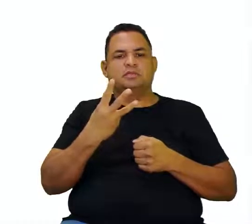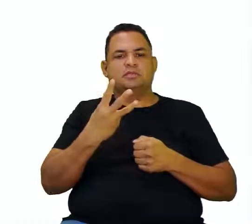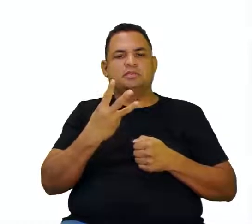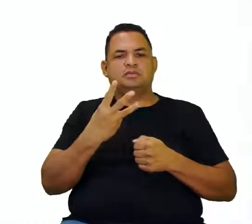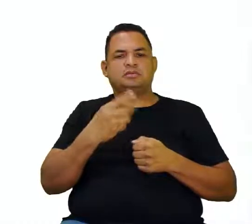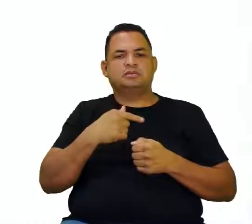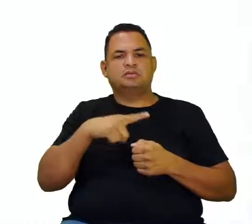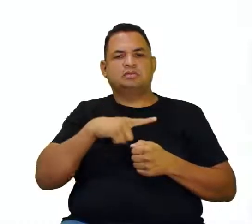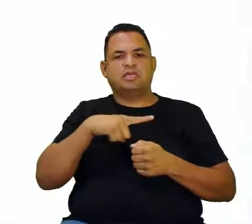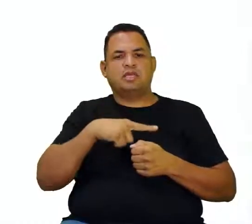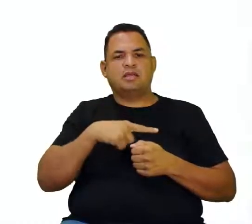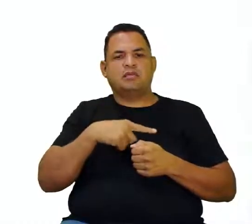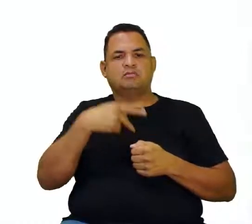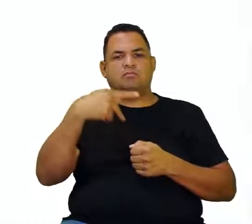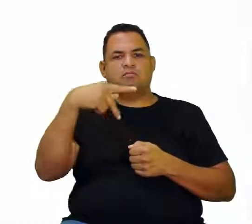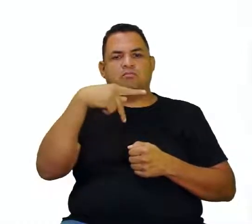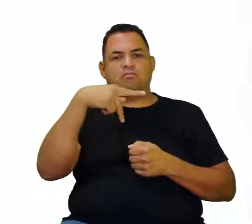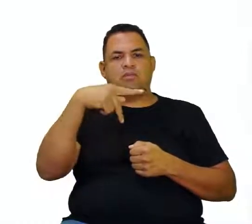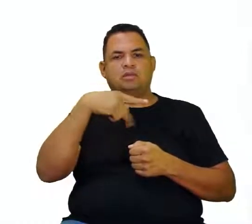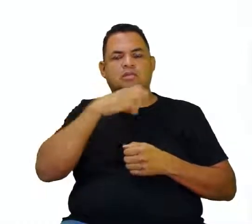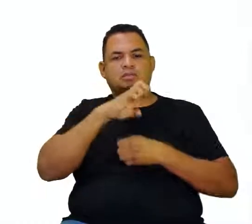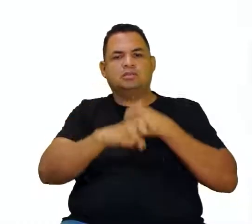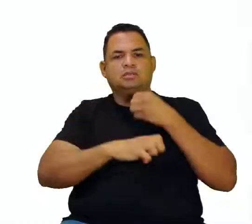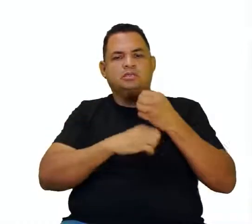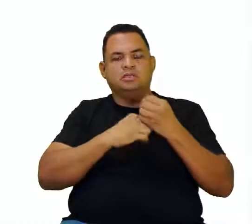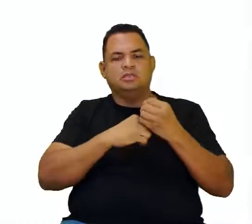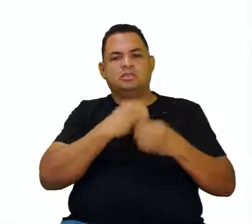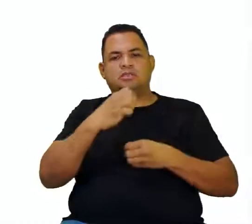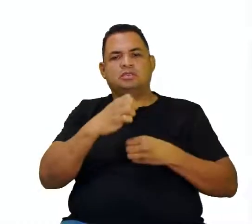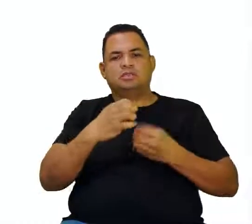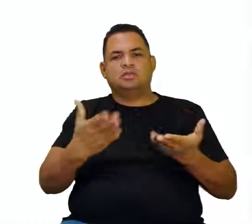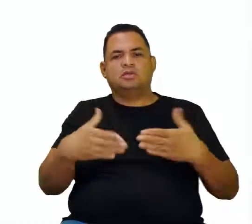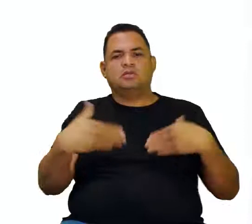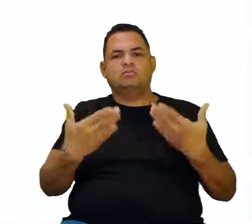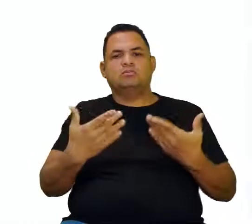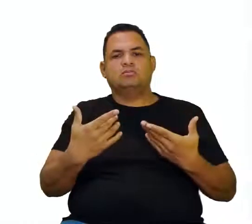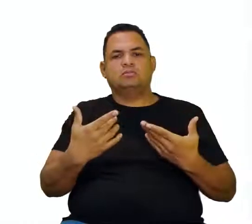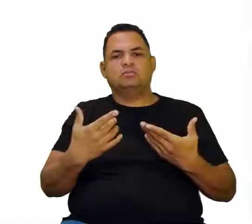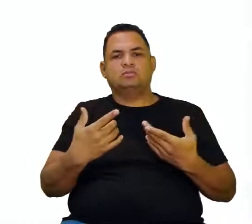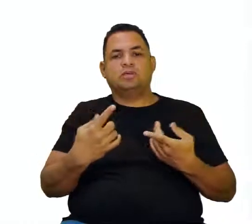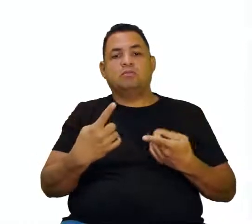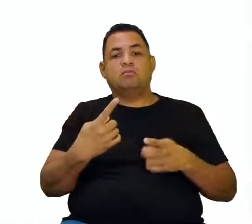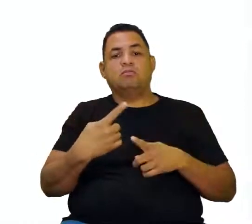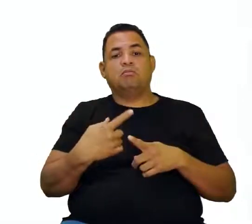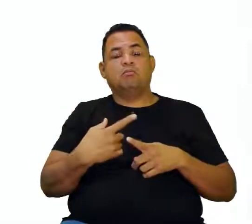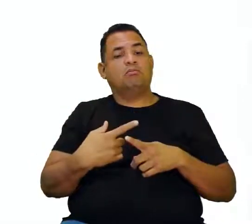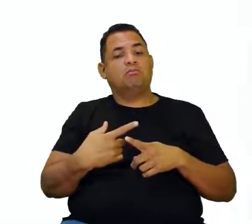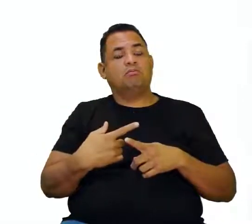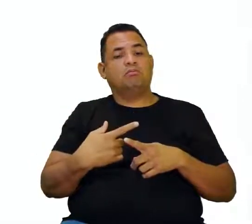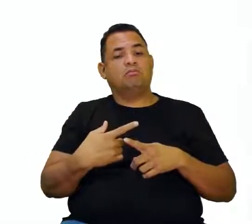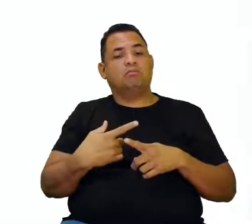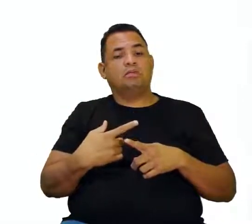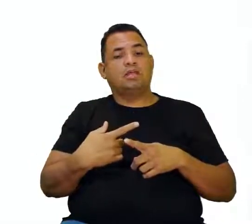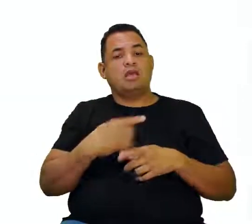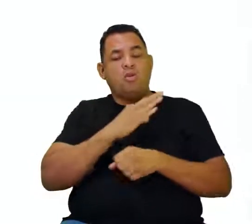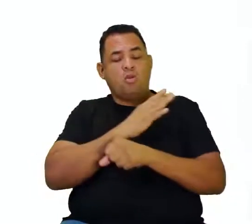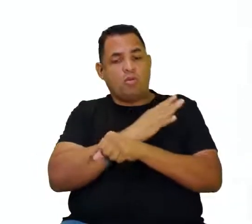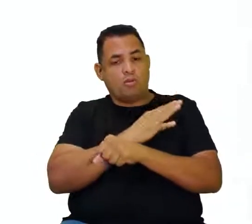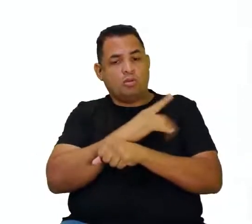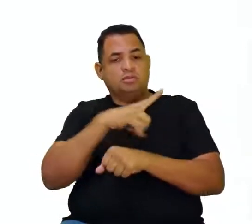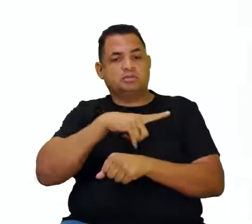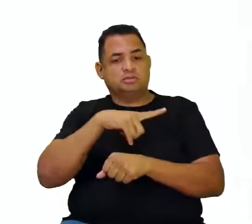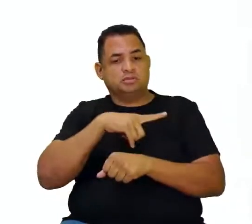um par de elétrons aqui em cima disponíveis. Então, por isso que o ácido, devido a